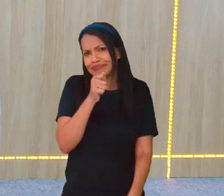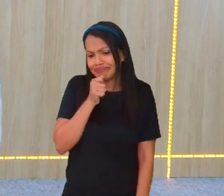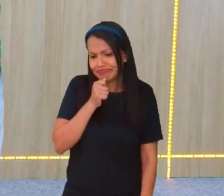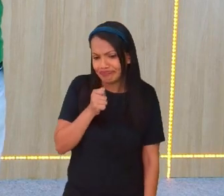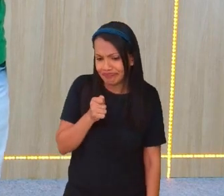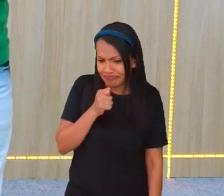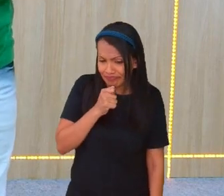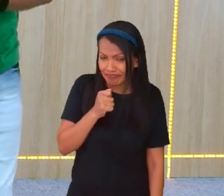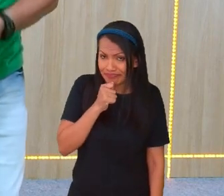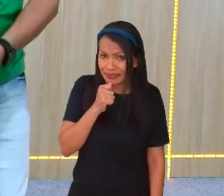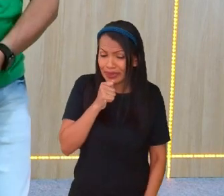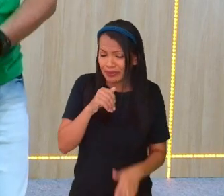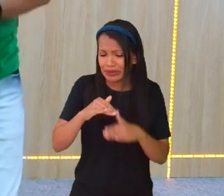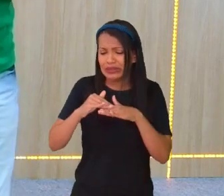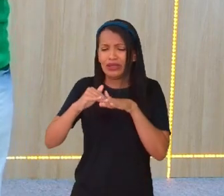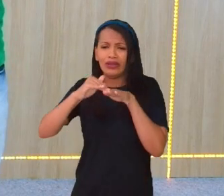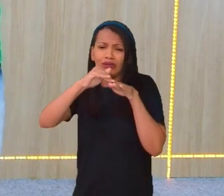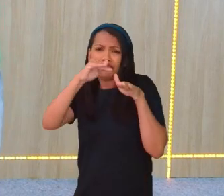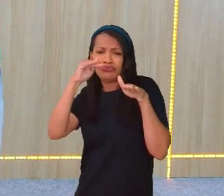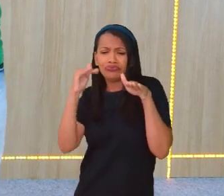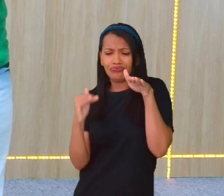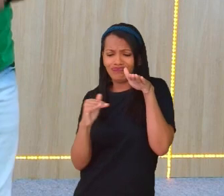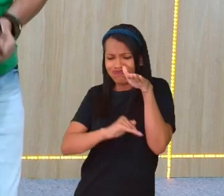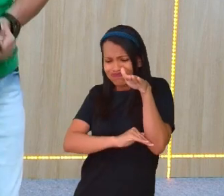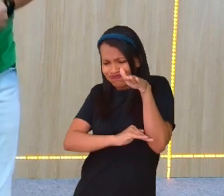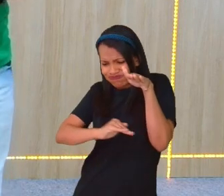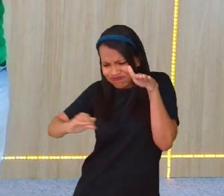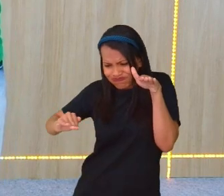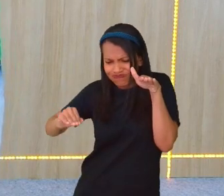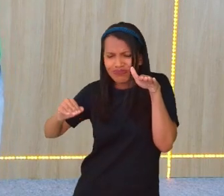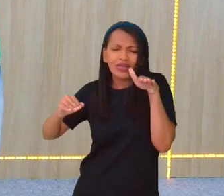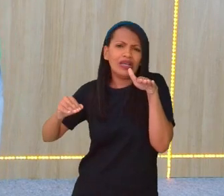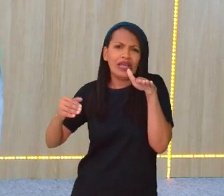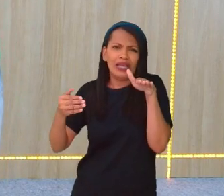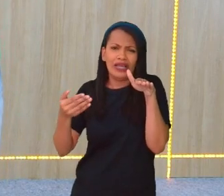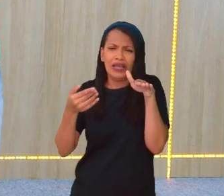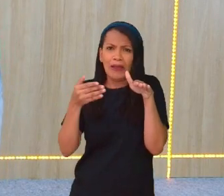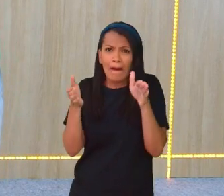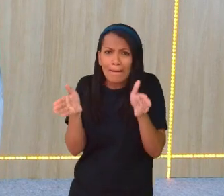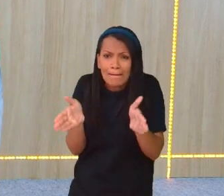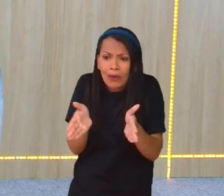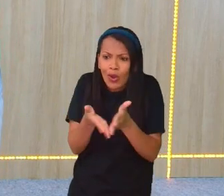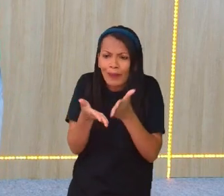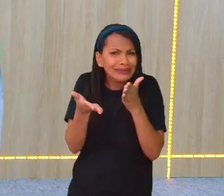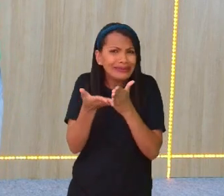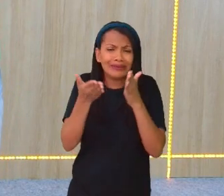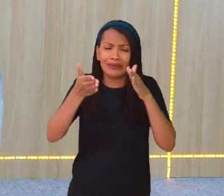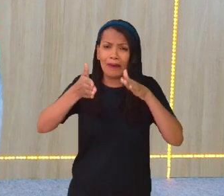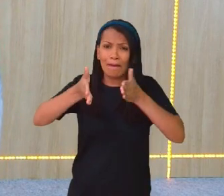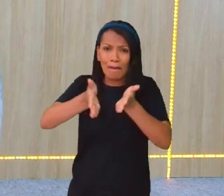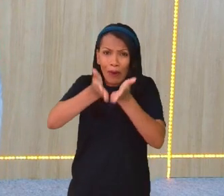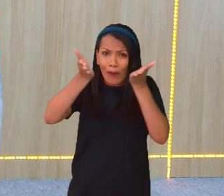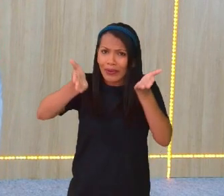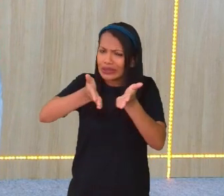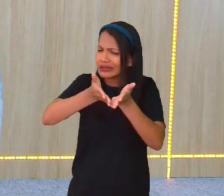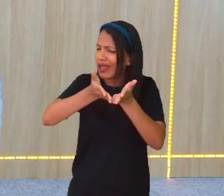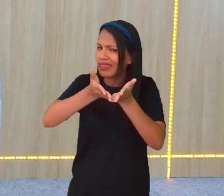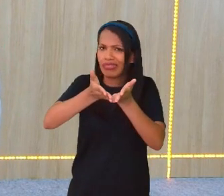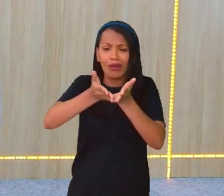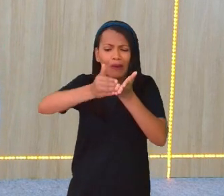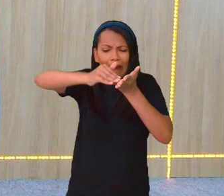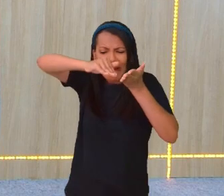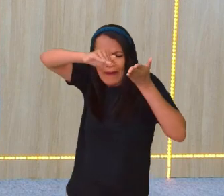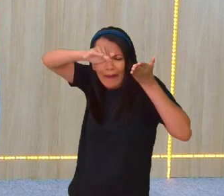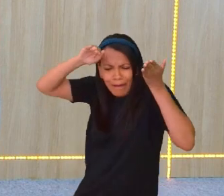Abaixo da linha da miséria, não é da pobreza, é da miséria. Isso. Né? A pessoa não ter o que